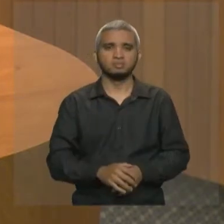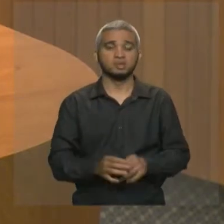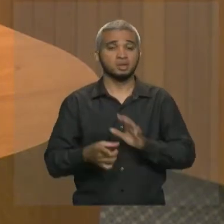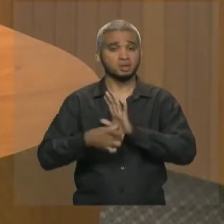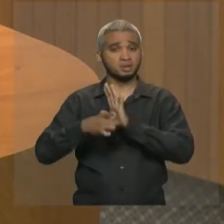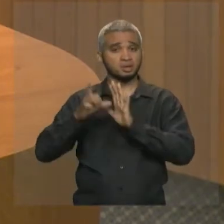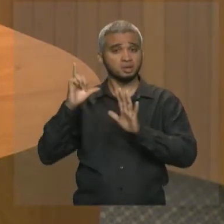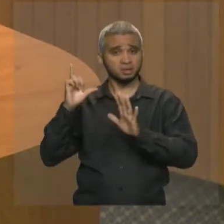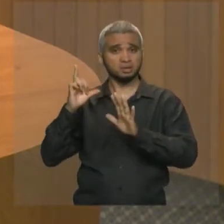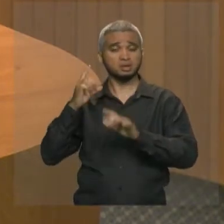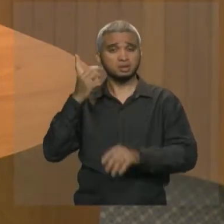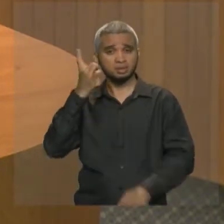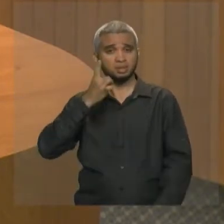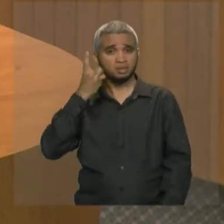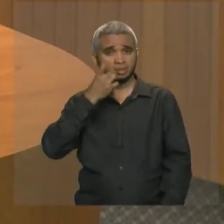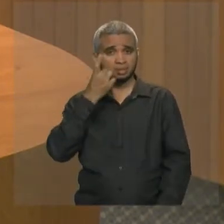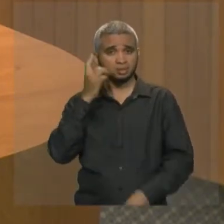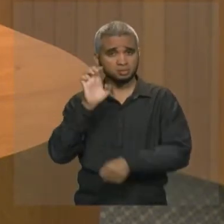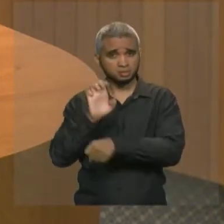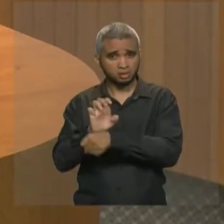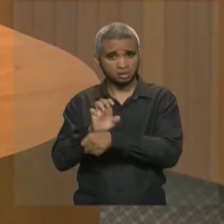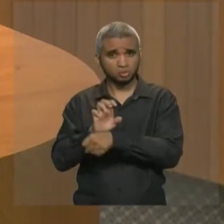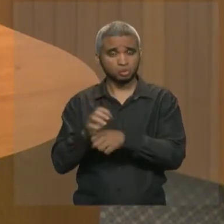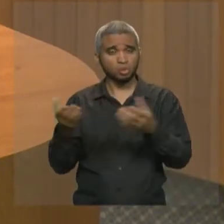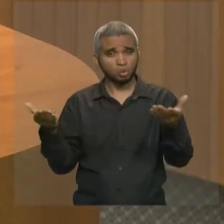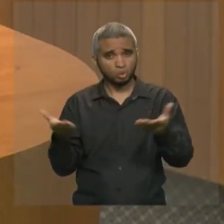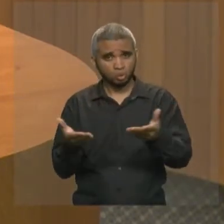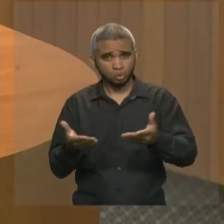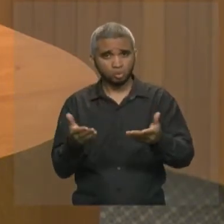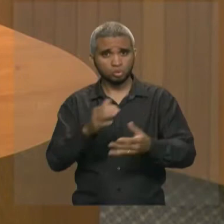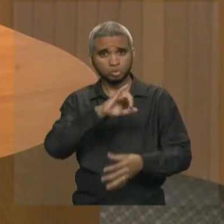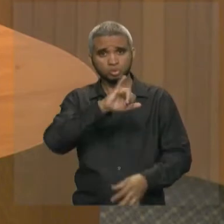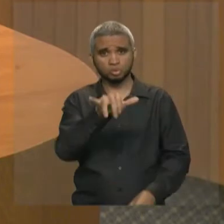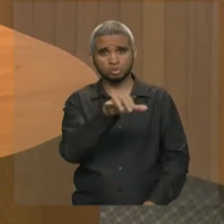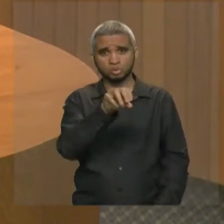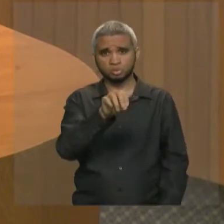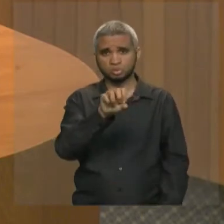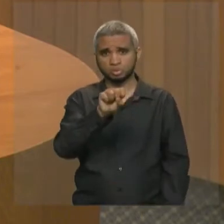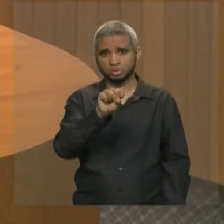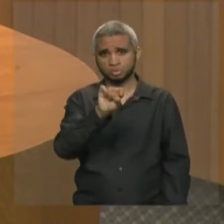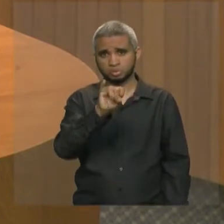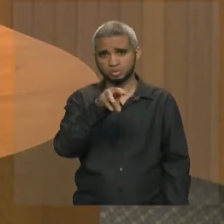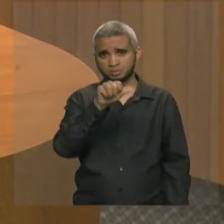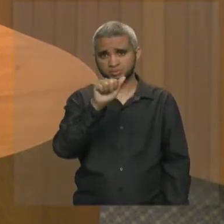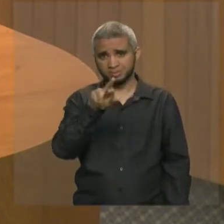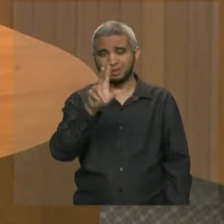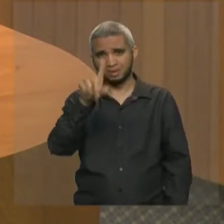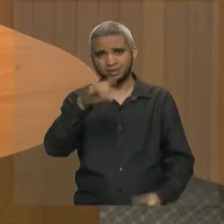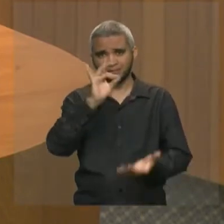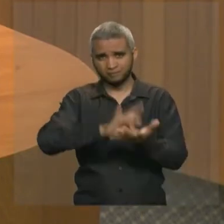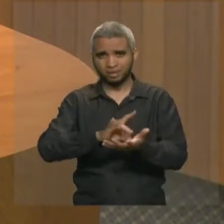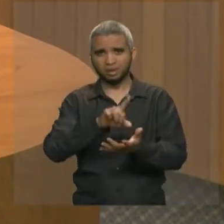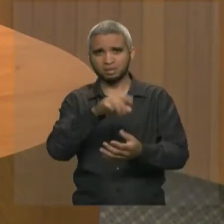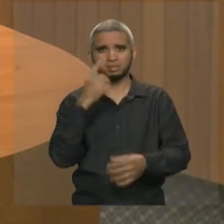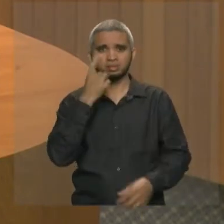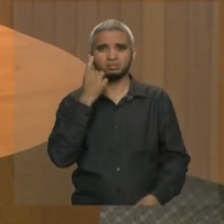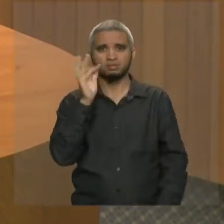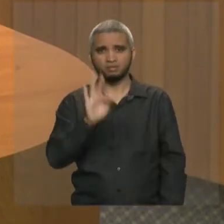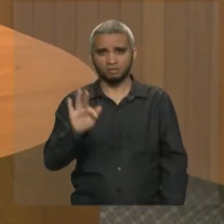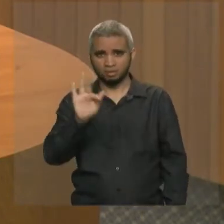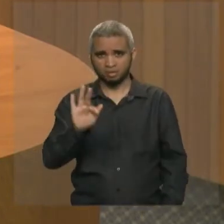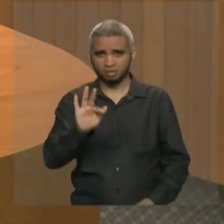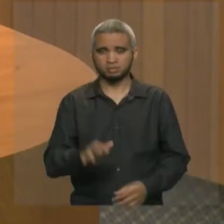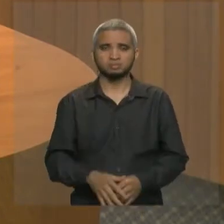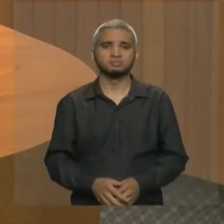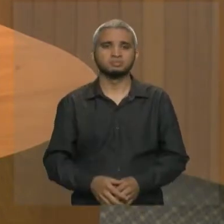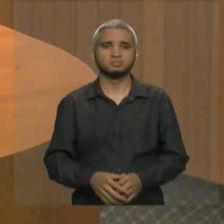uma solicitação formal ao governador do Estado, senhor Flávio Dino, para que fosse construída uma unidade